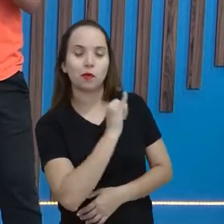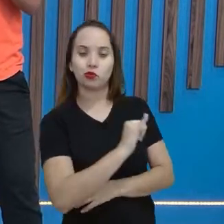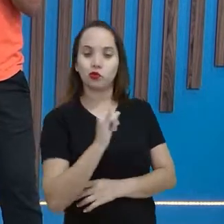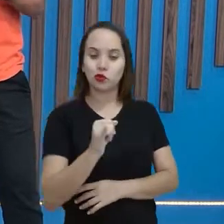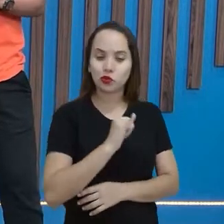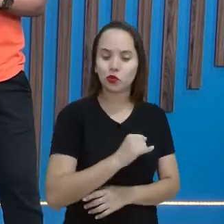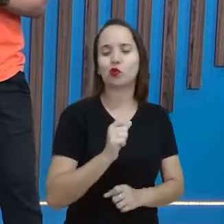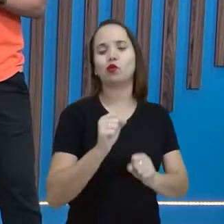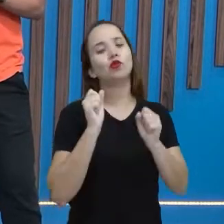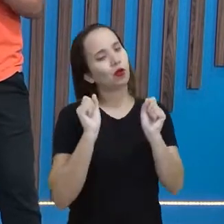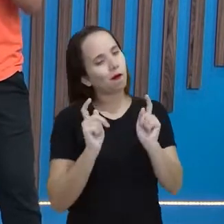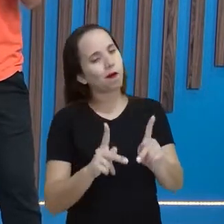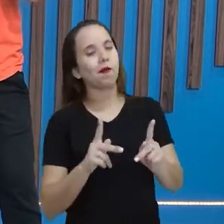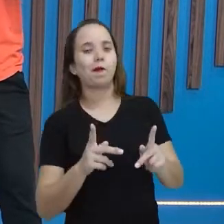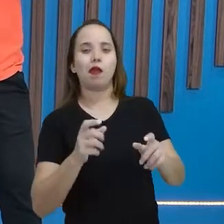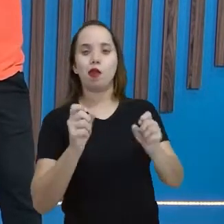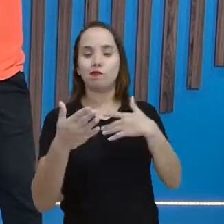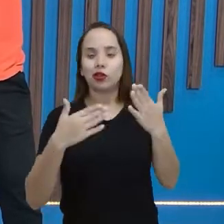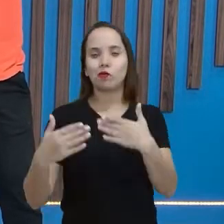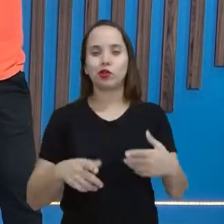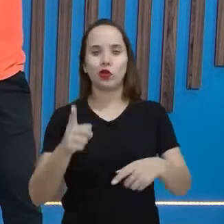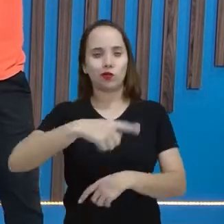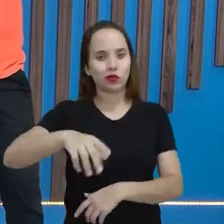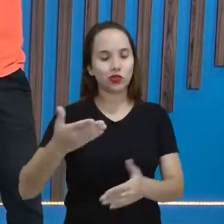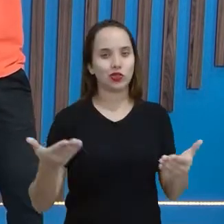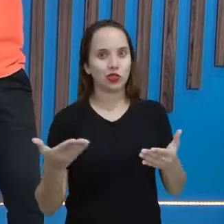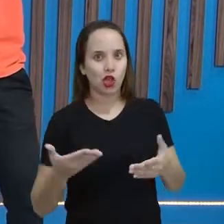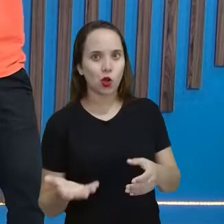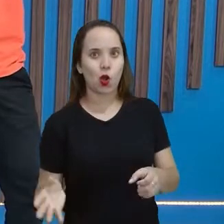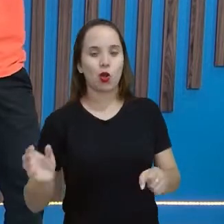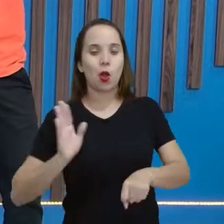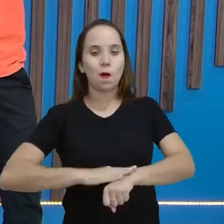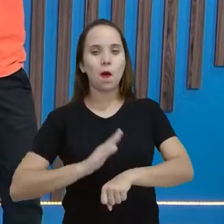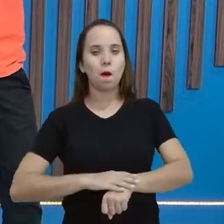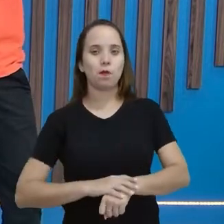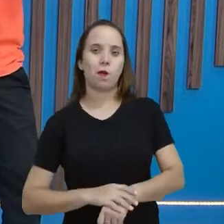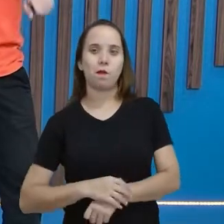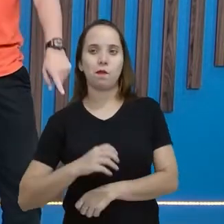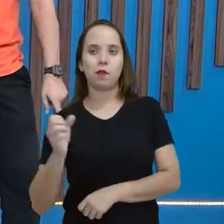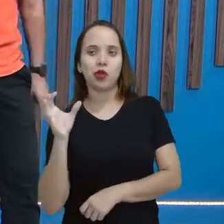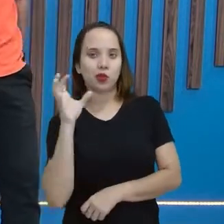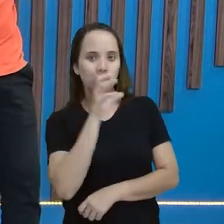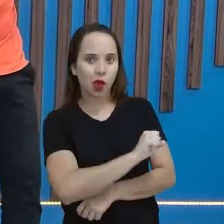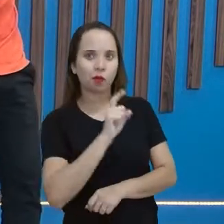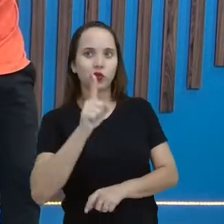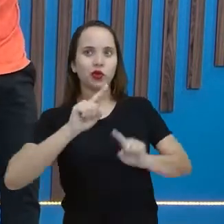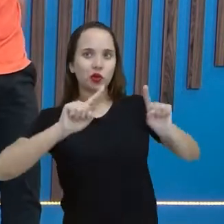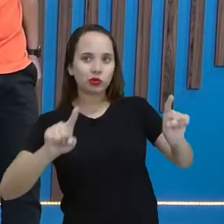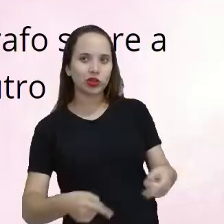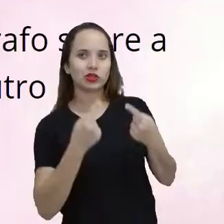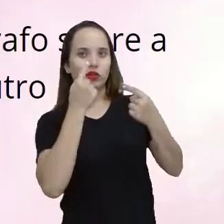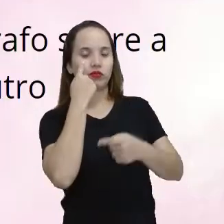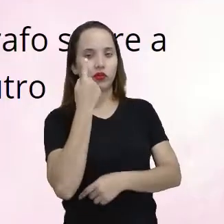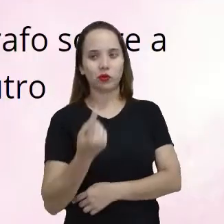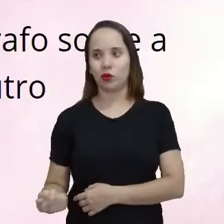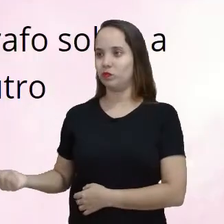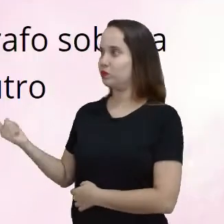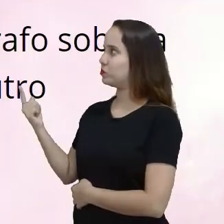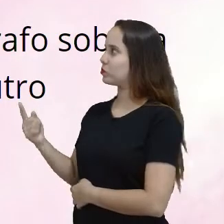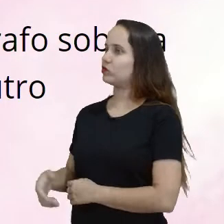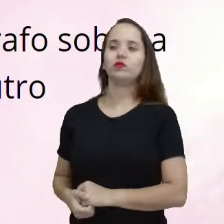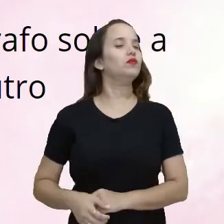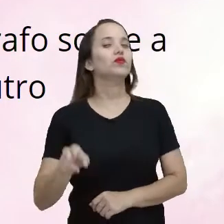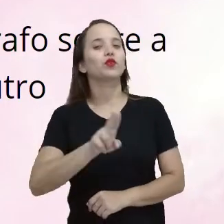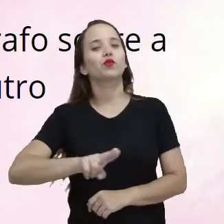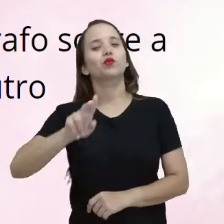preparados para debater com vocês sobre isso, beleza? Agora a gente vem para aquele momento master, que é o desafio. Vamos embora. Vamos lá,